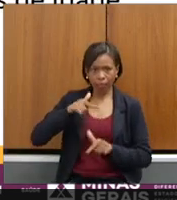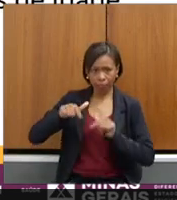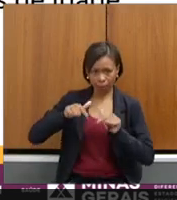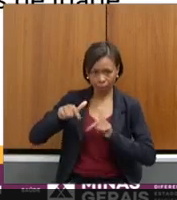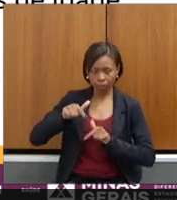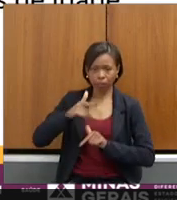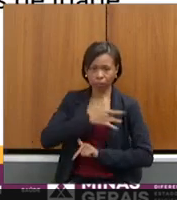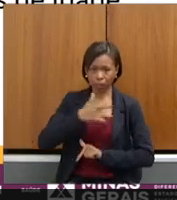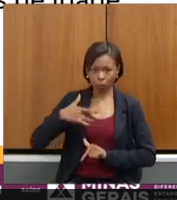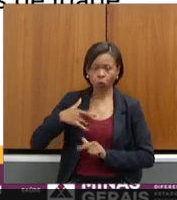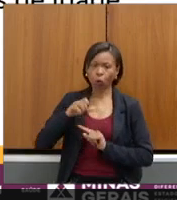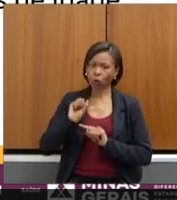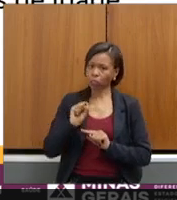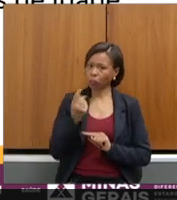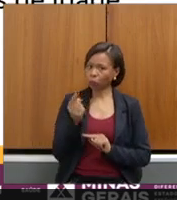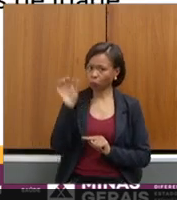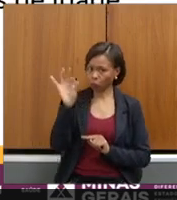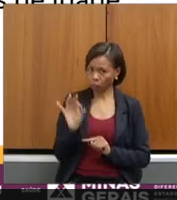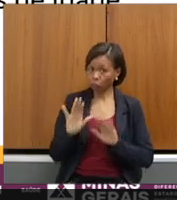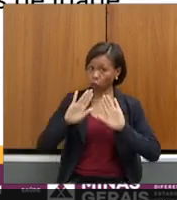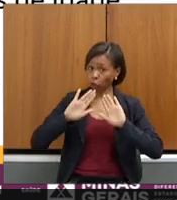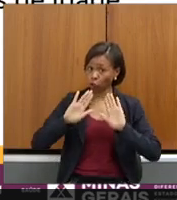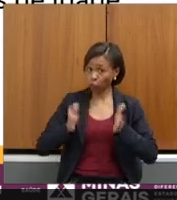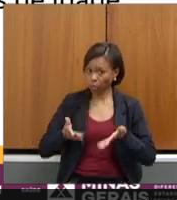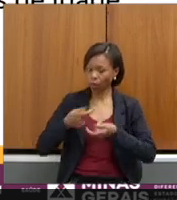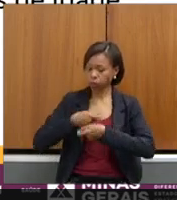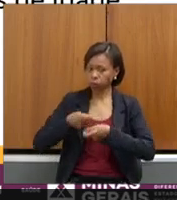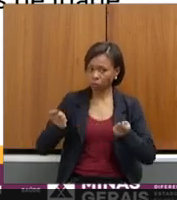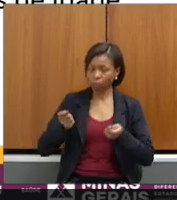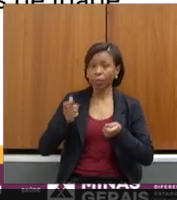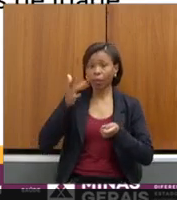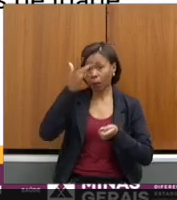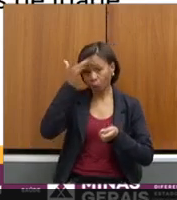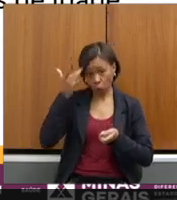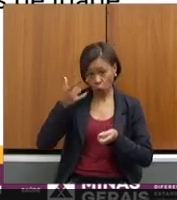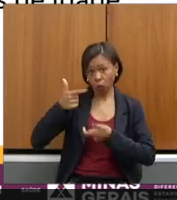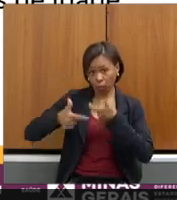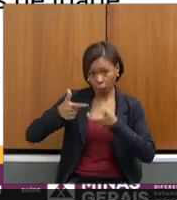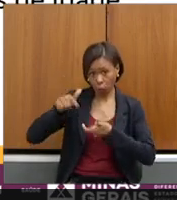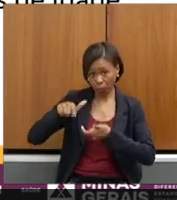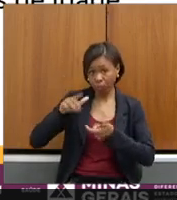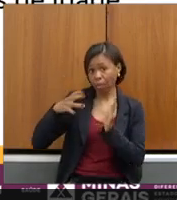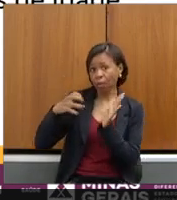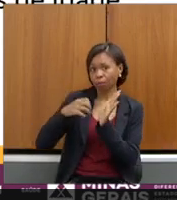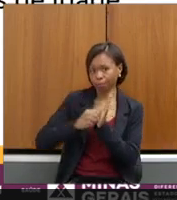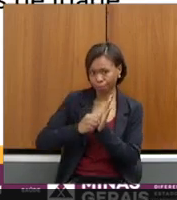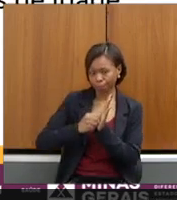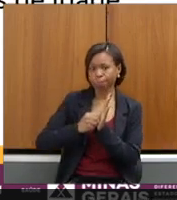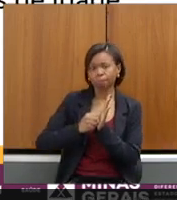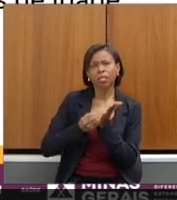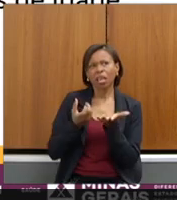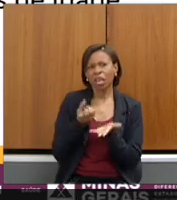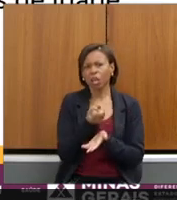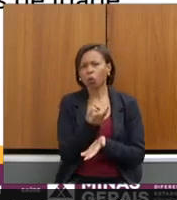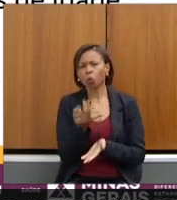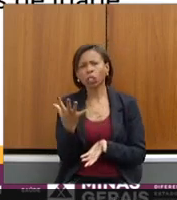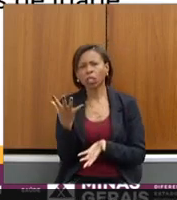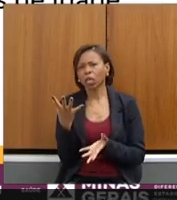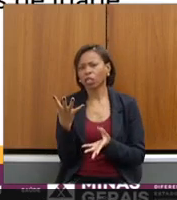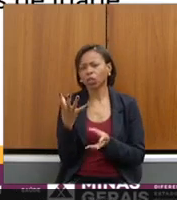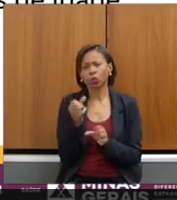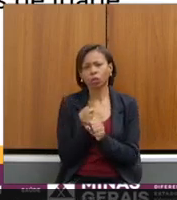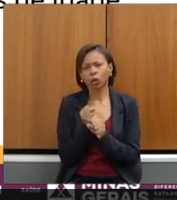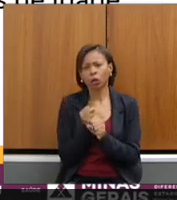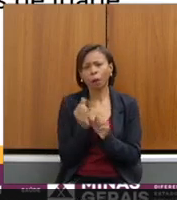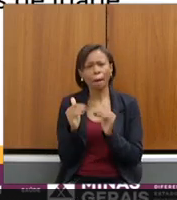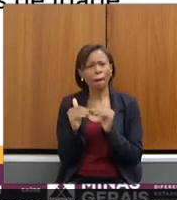81 por cento é desses trabalhadores cadastrados ou seja Isso corresponde a bem mais do que